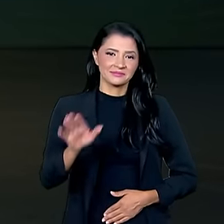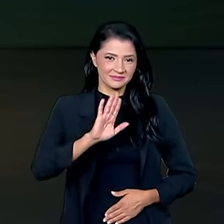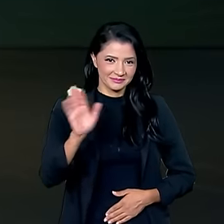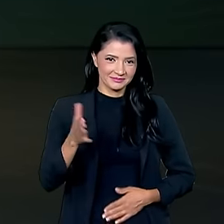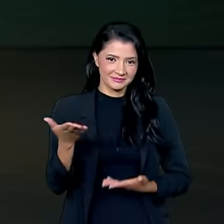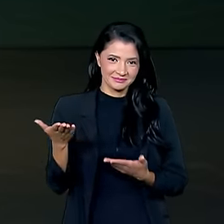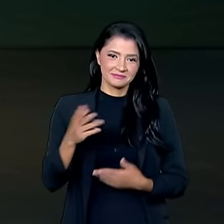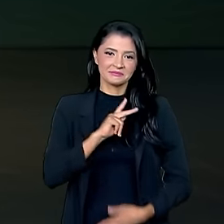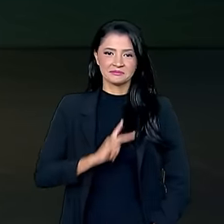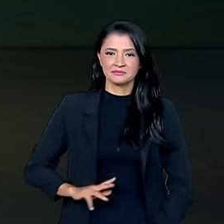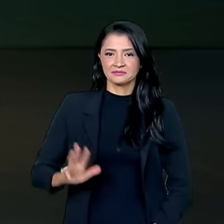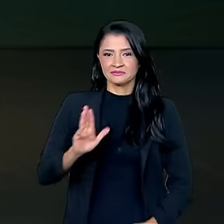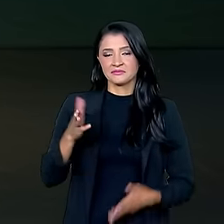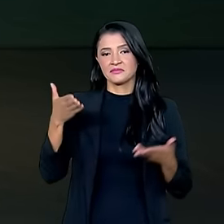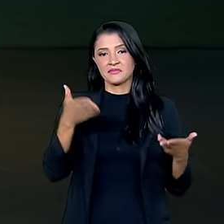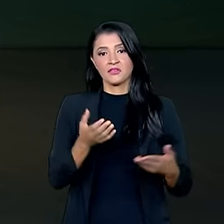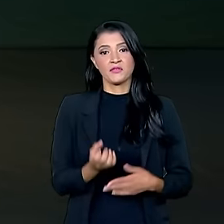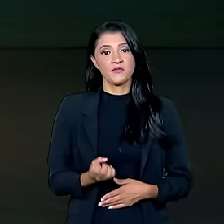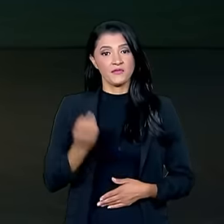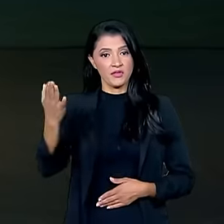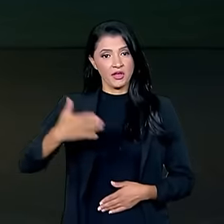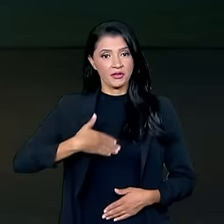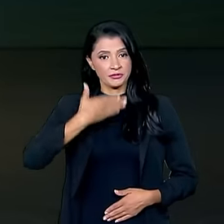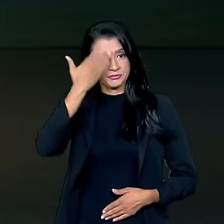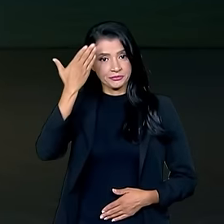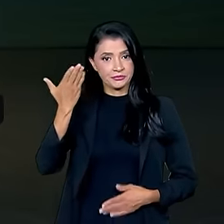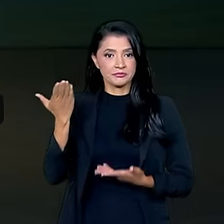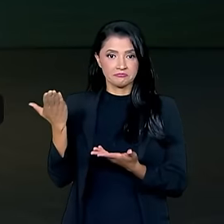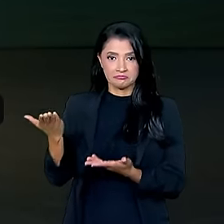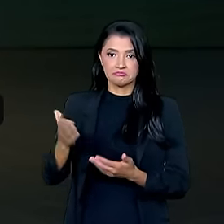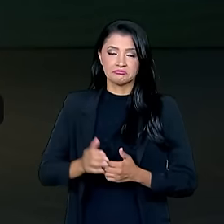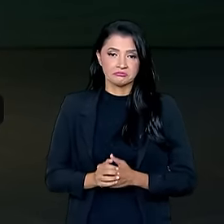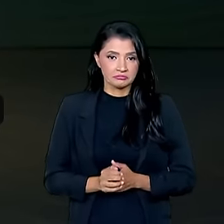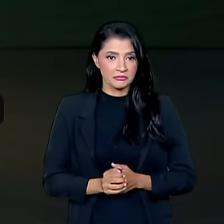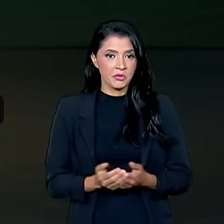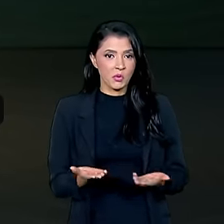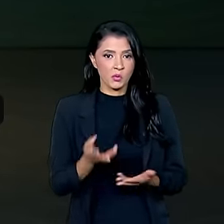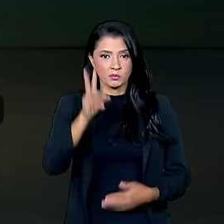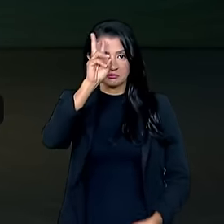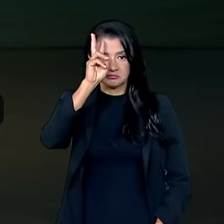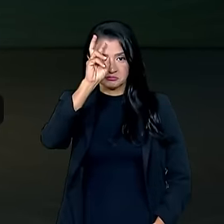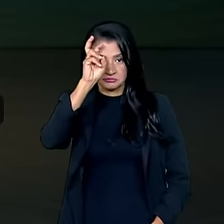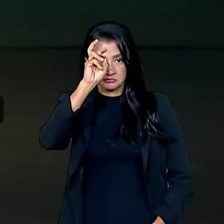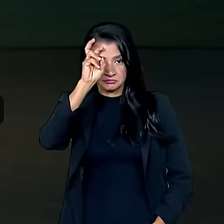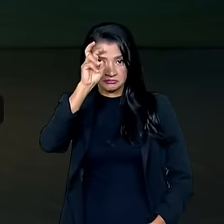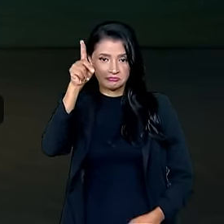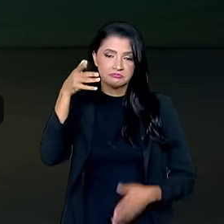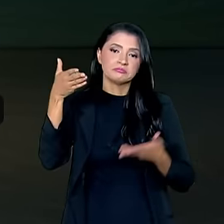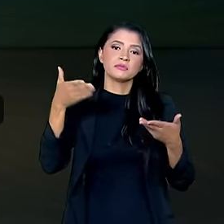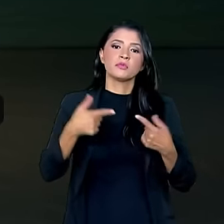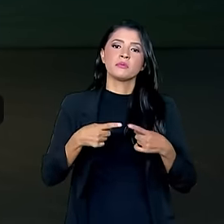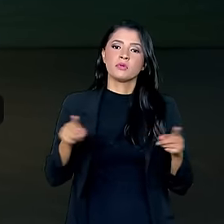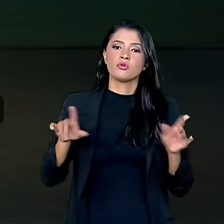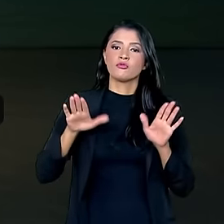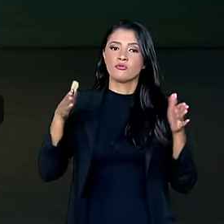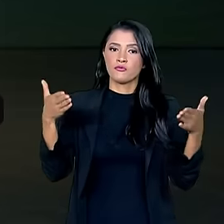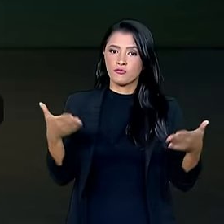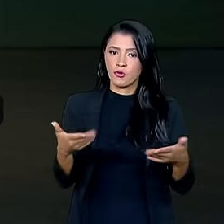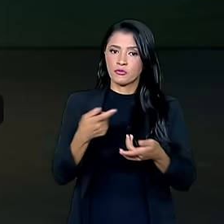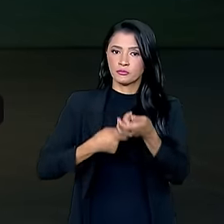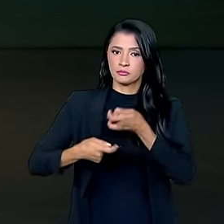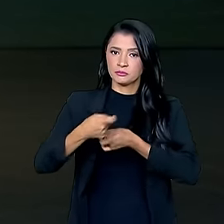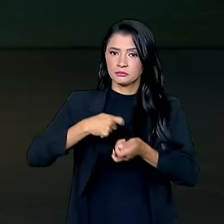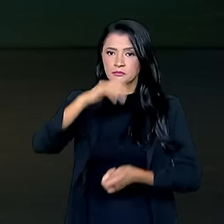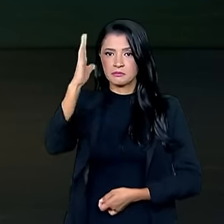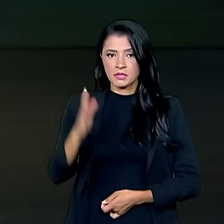Olá, o presidente Lula está em viagem ao Oriente Médio e nesta quinta-feira participou da abertura do Fórum